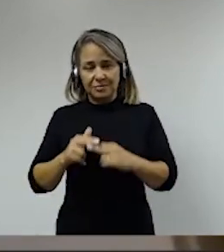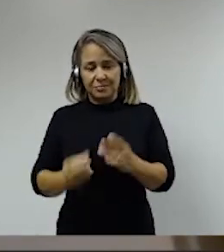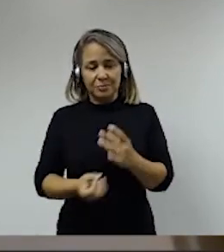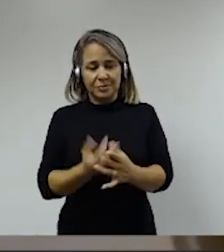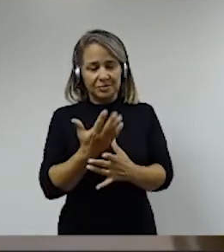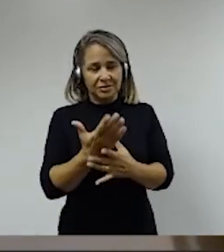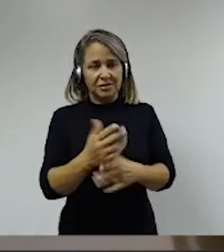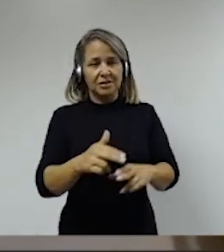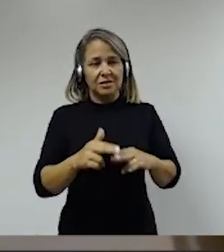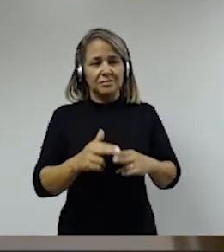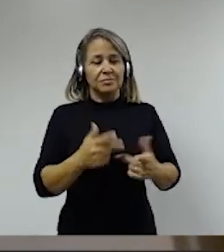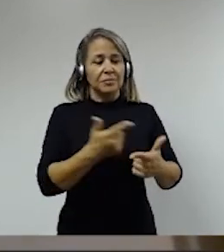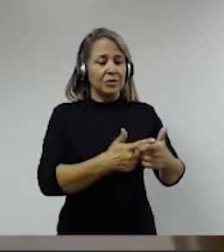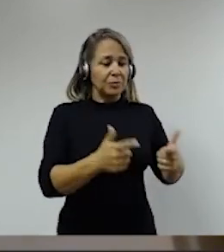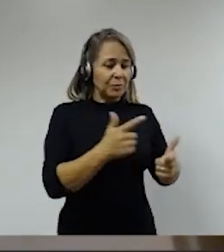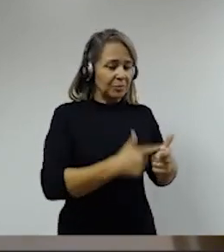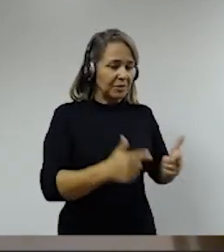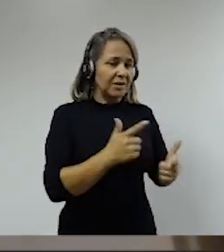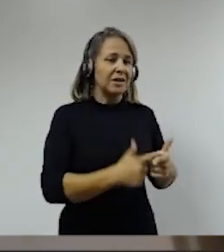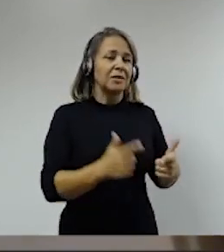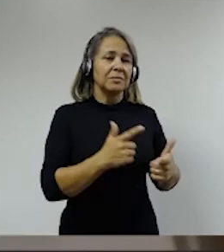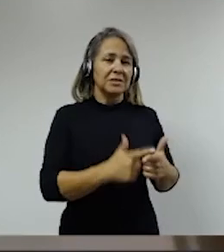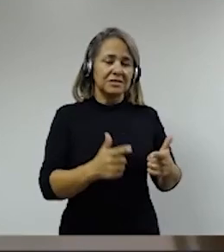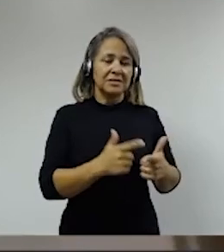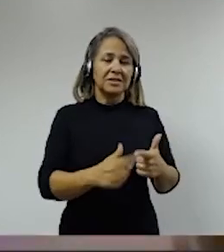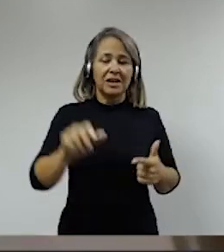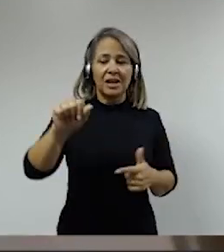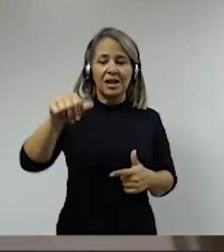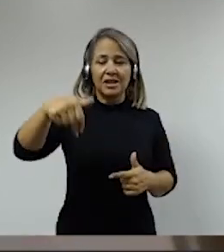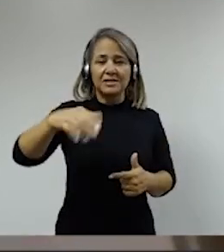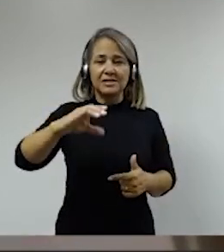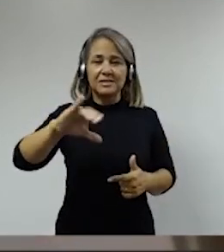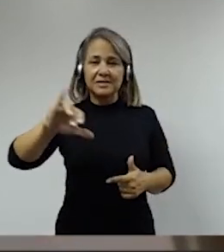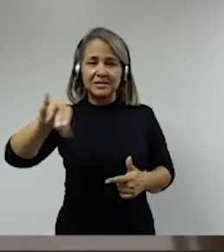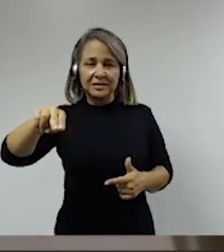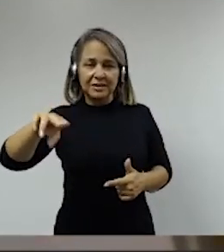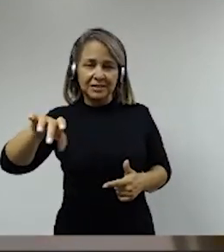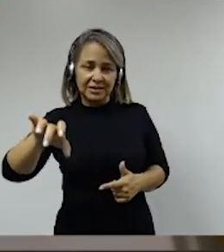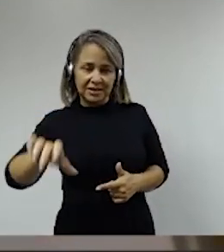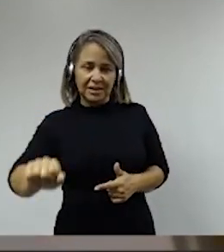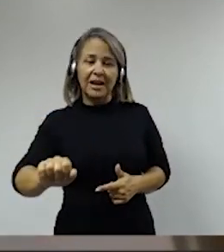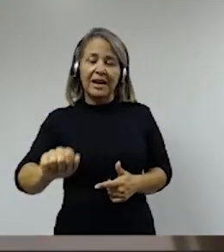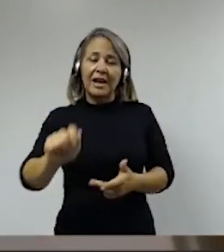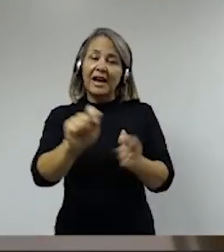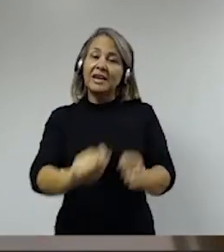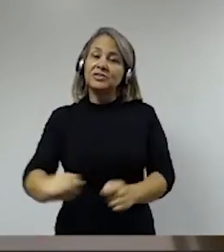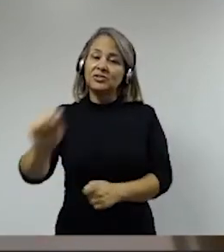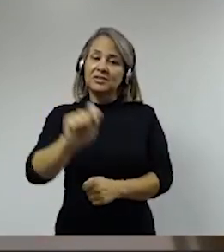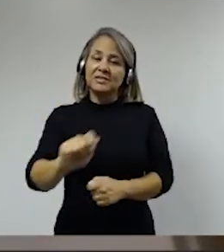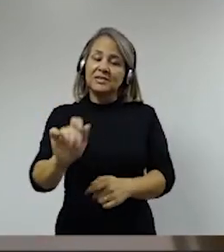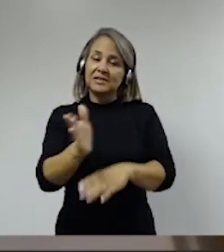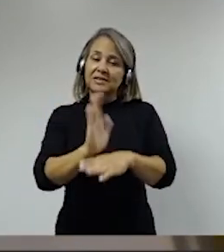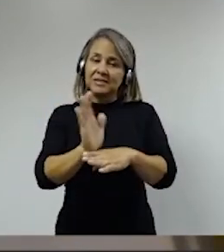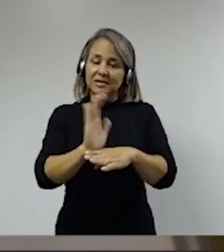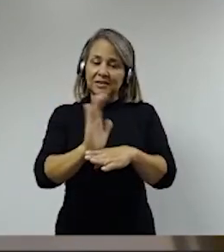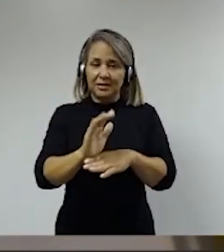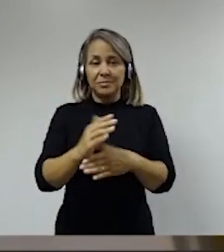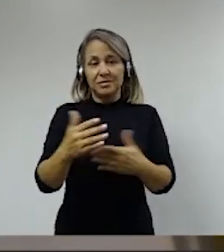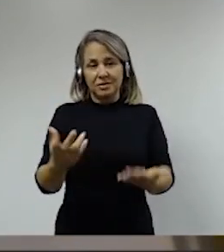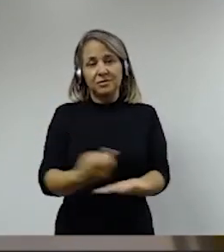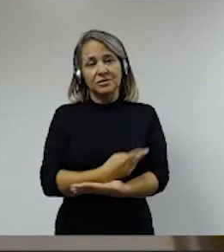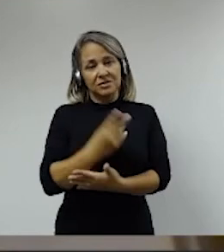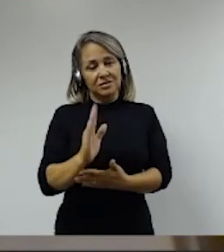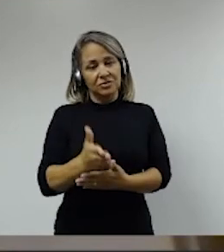conta de todos os problemas institucionais que o Ancine vem sofrendo desde 2018, então sobrou as plataformas digitais, né? Pelo menos é alguma coisa.